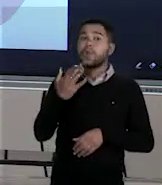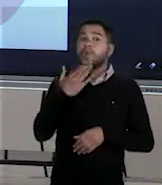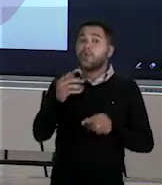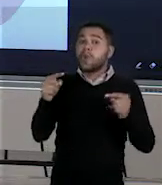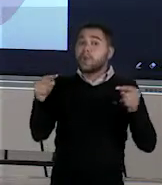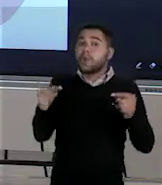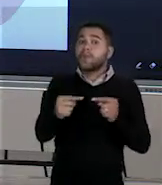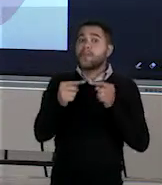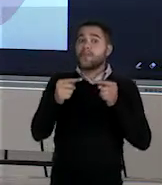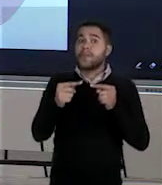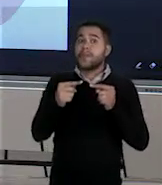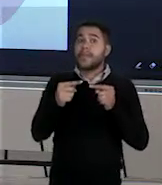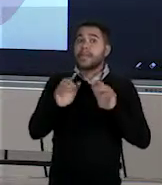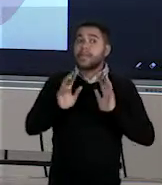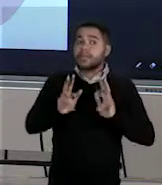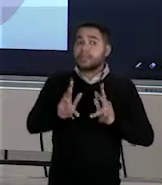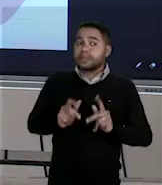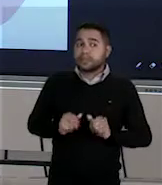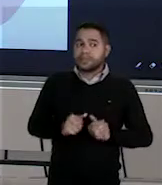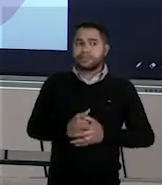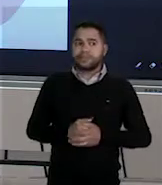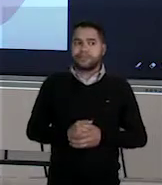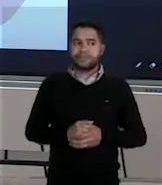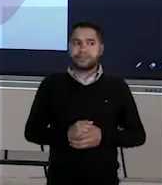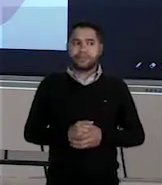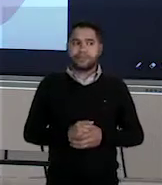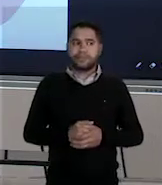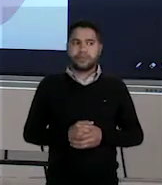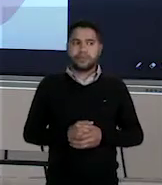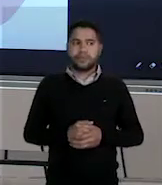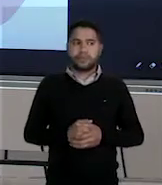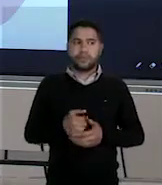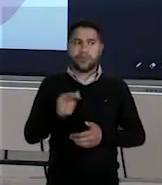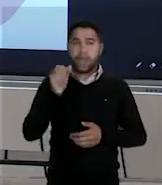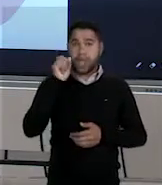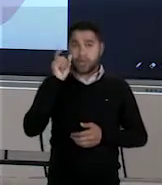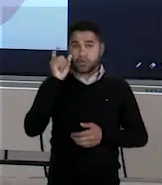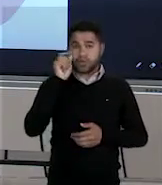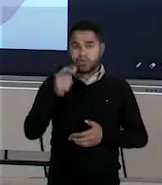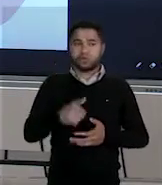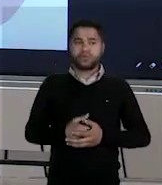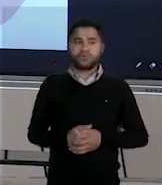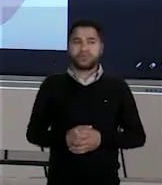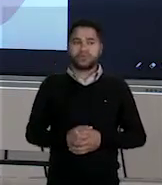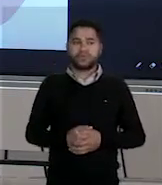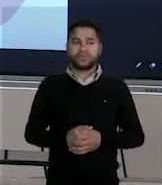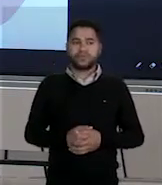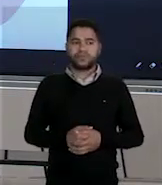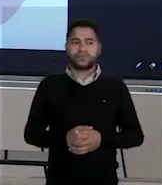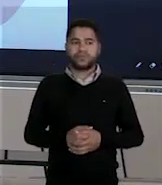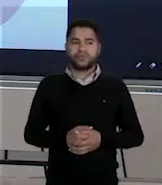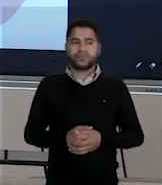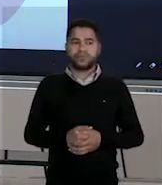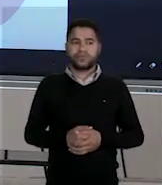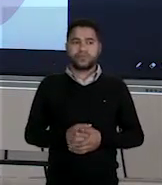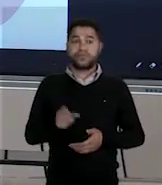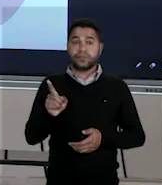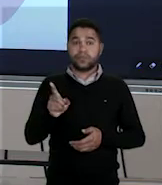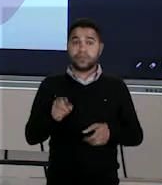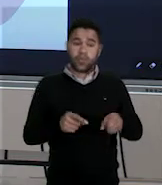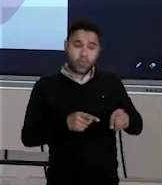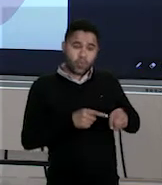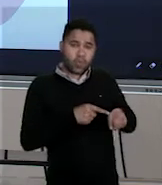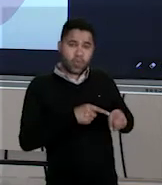correta dessa higienização, tá? Vou colocar aqui de azul. Então, aqui a gente tem a região